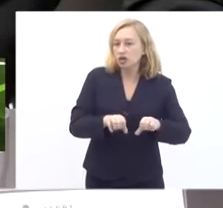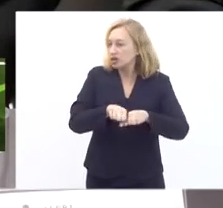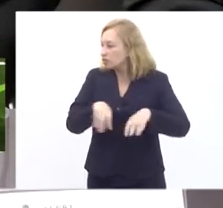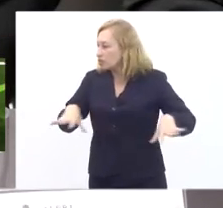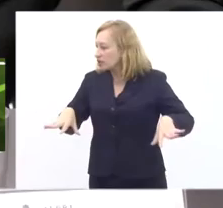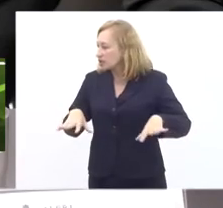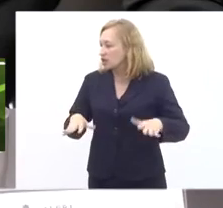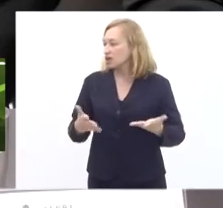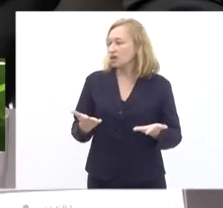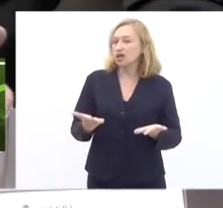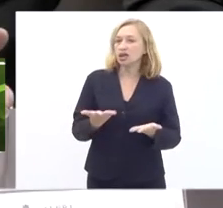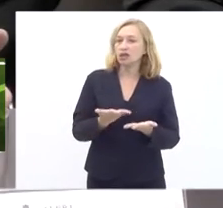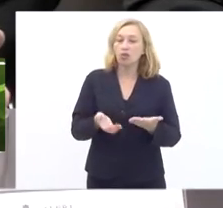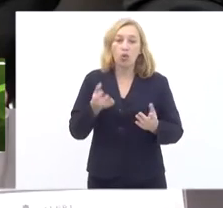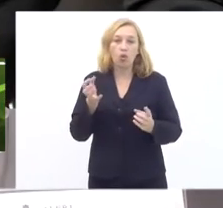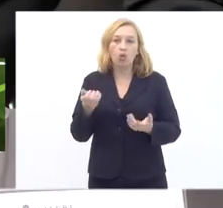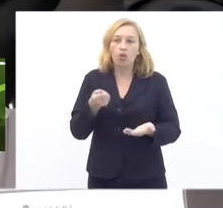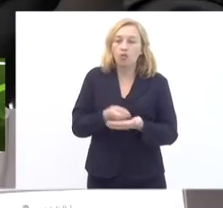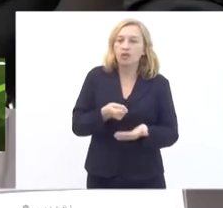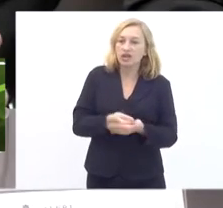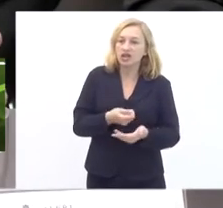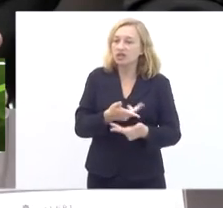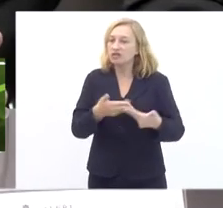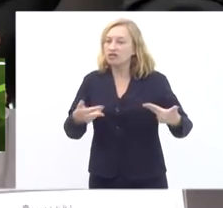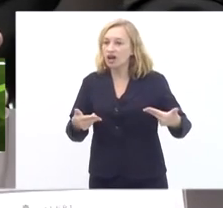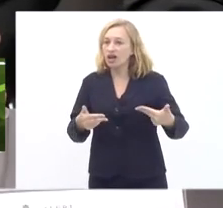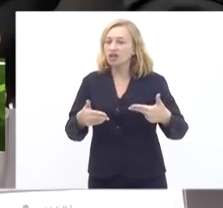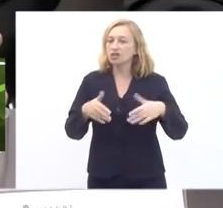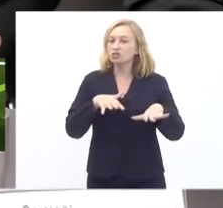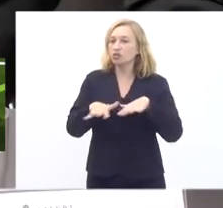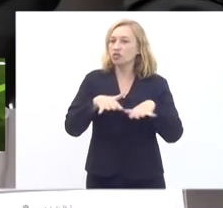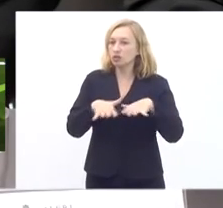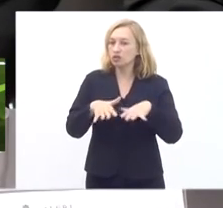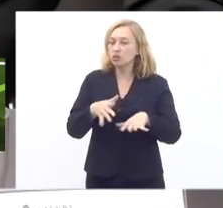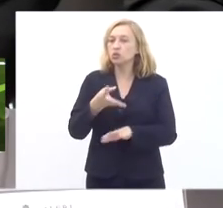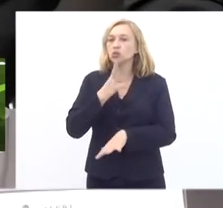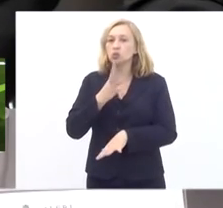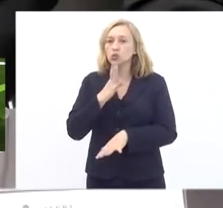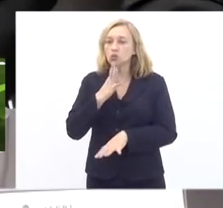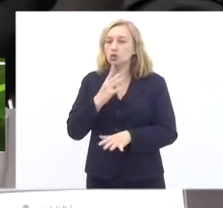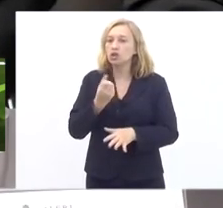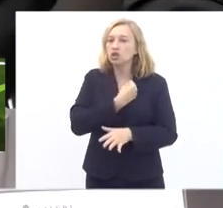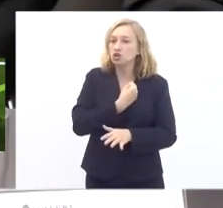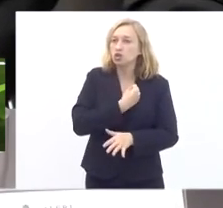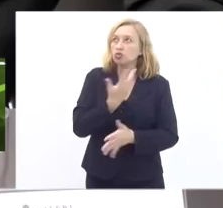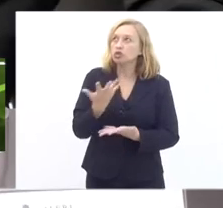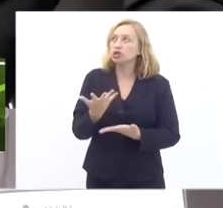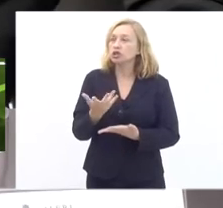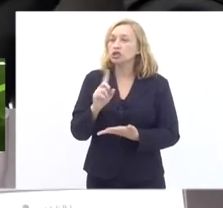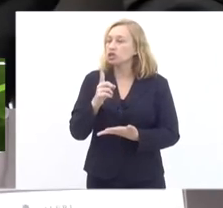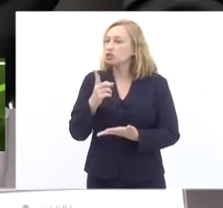acabou obrigando uma série de movimentações de conhecimento de dados que